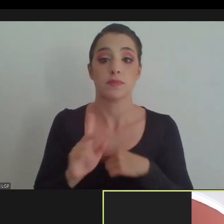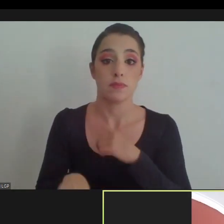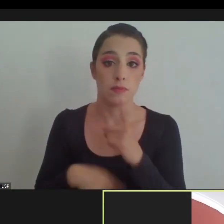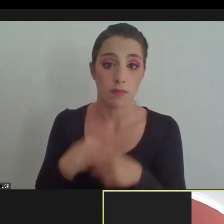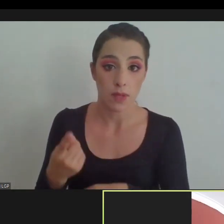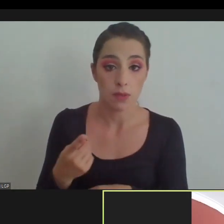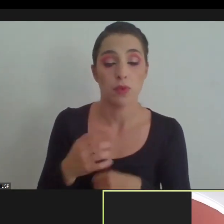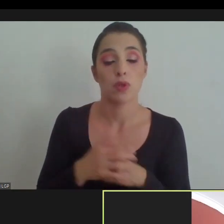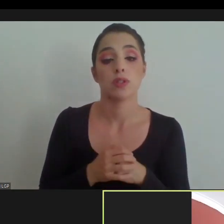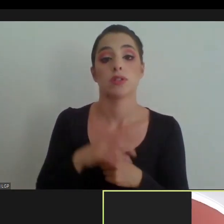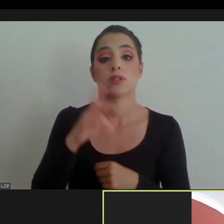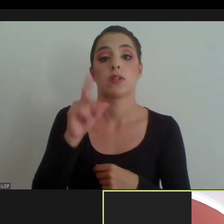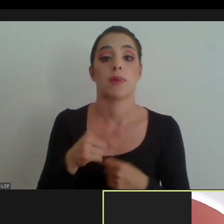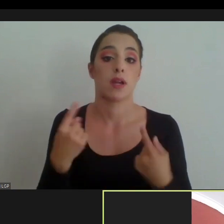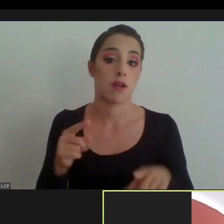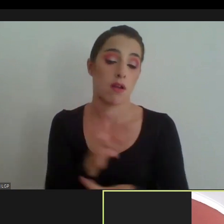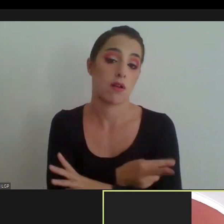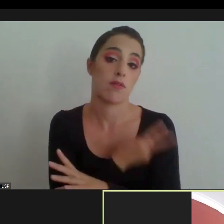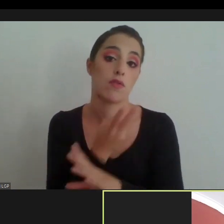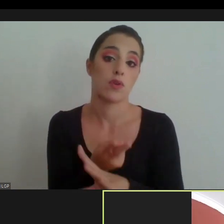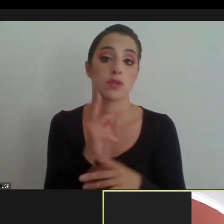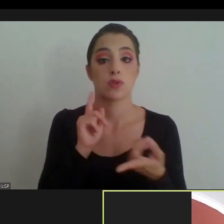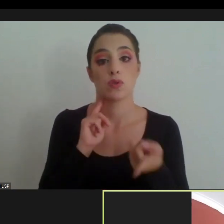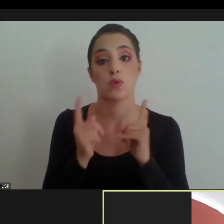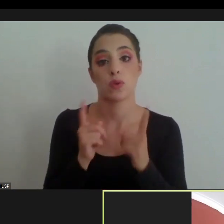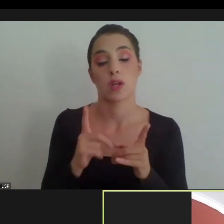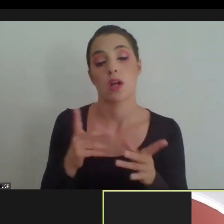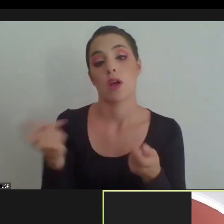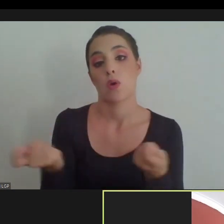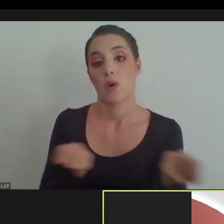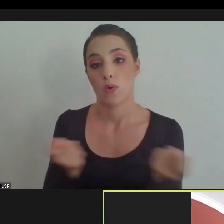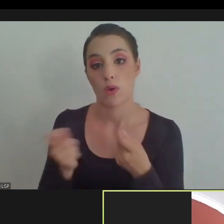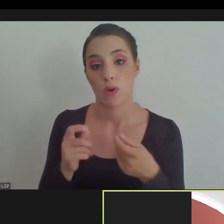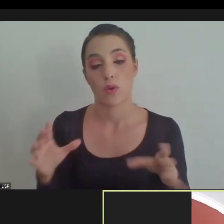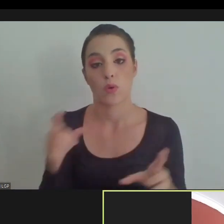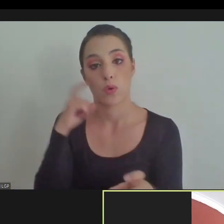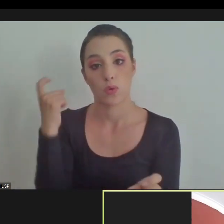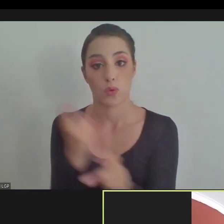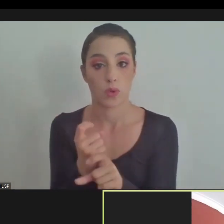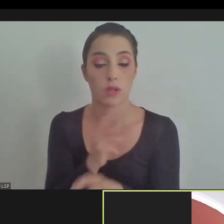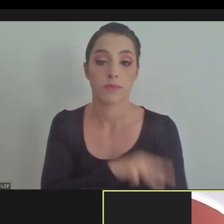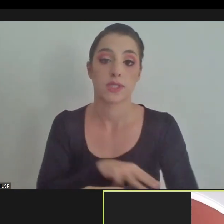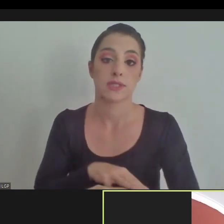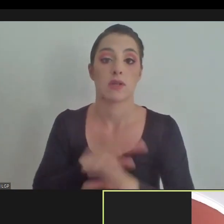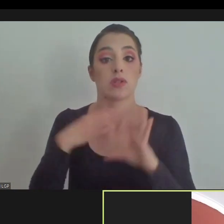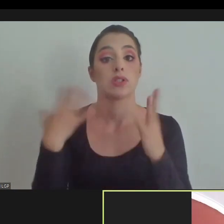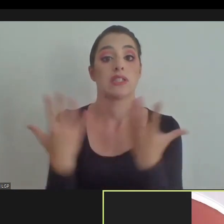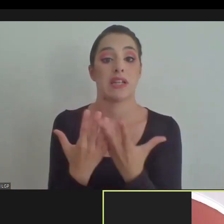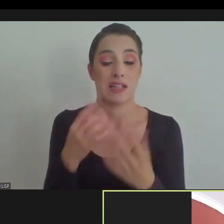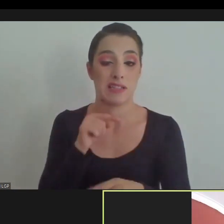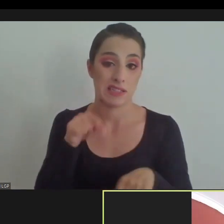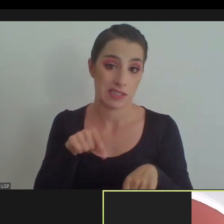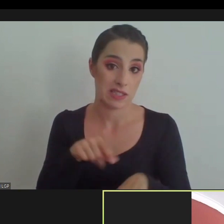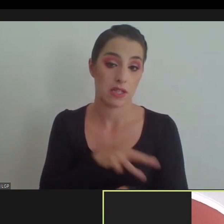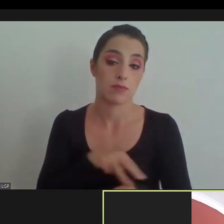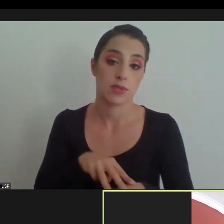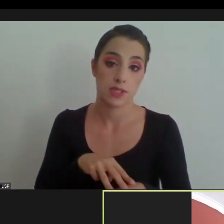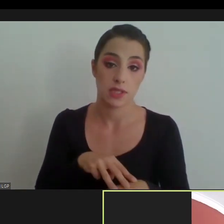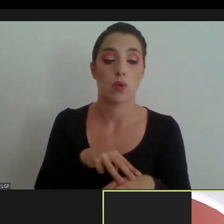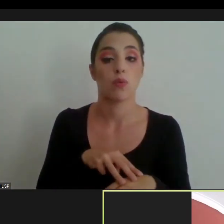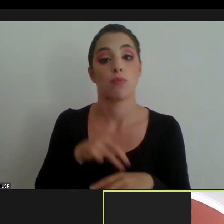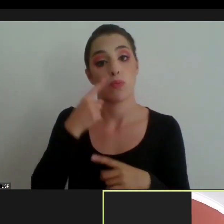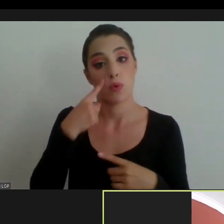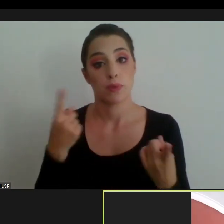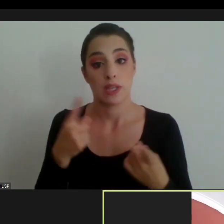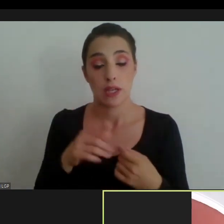outro lado, tem o reforço também do órgão de controlo. Temos a Inspeção-Geral da Administração Pública, este órgão de controlo